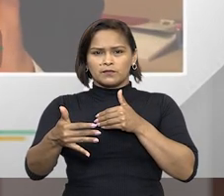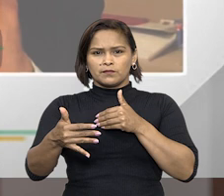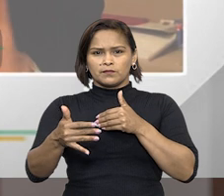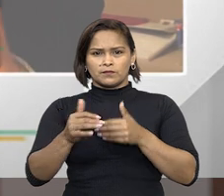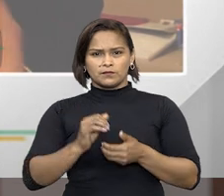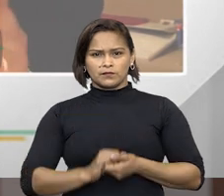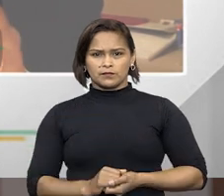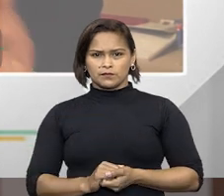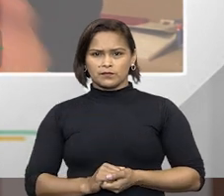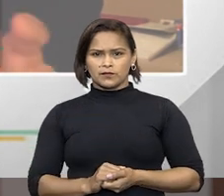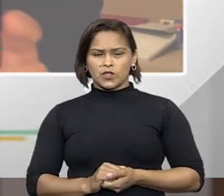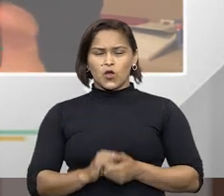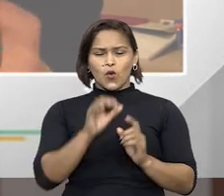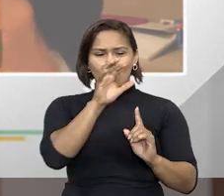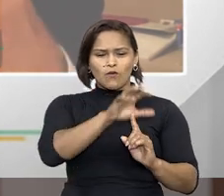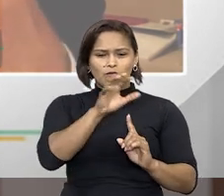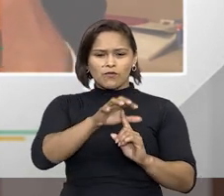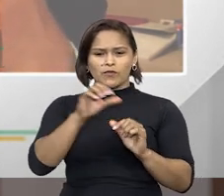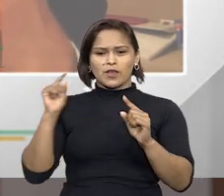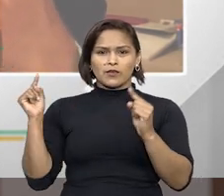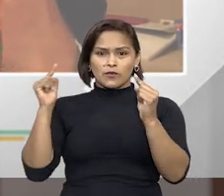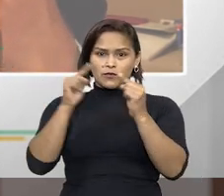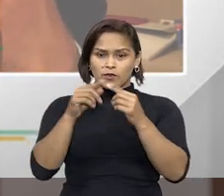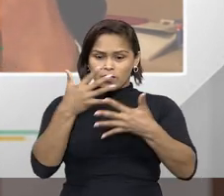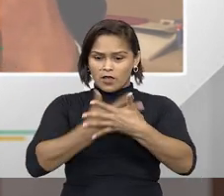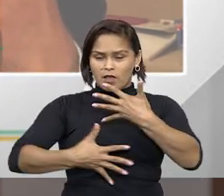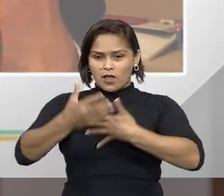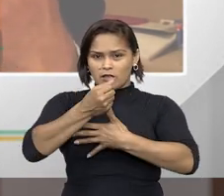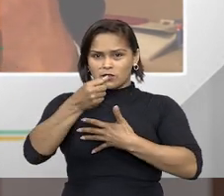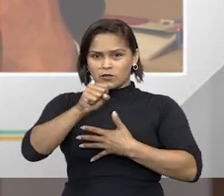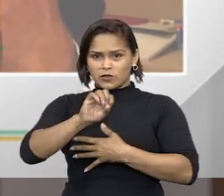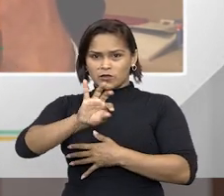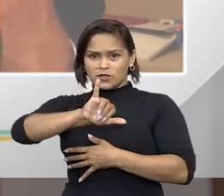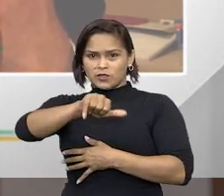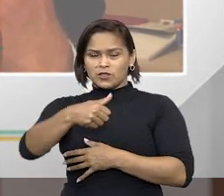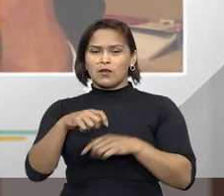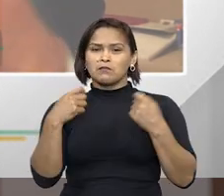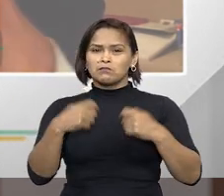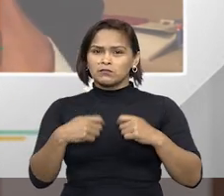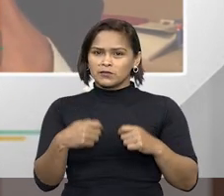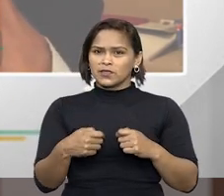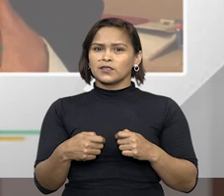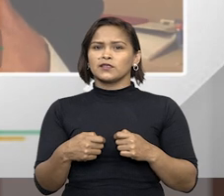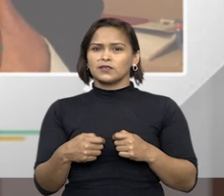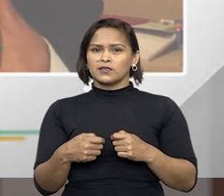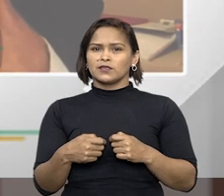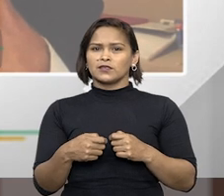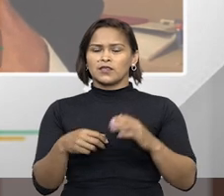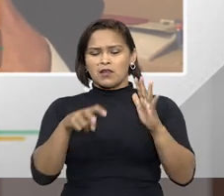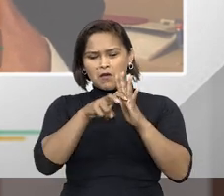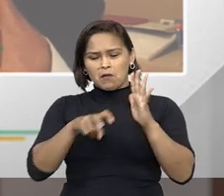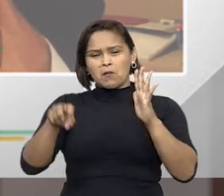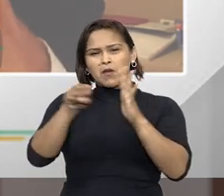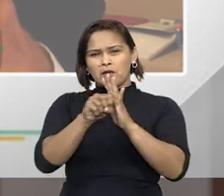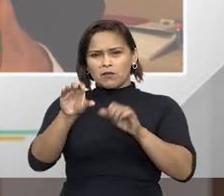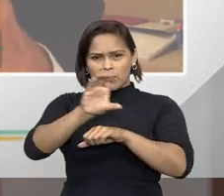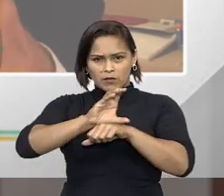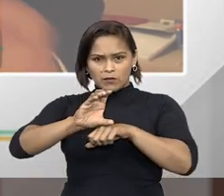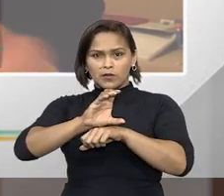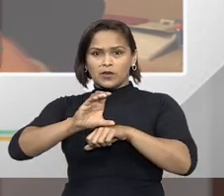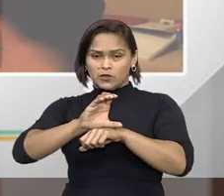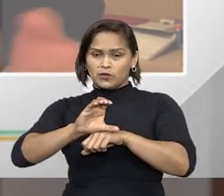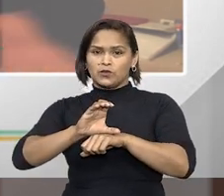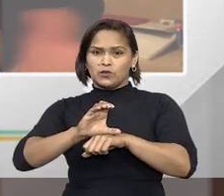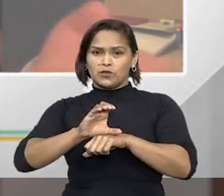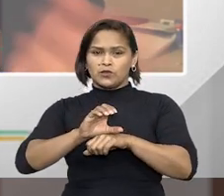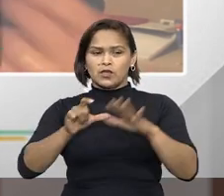o efeito vinculante às súmulas do STJ, seria necessária uma emenda constitucional. Eu acho que